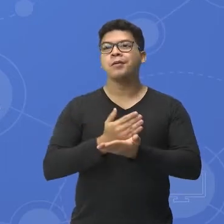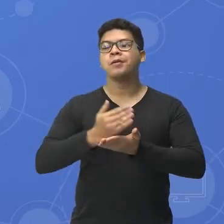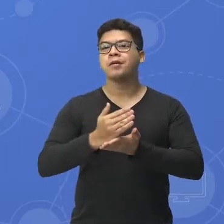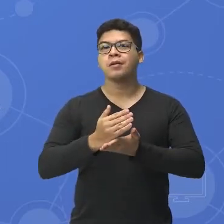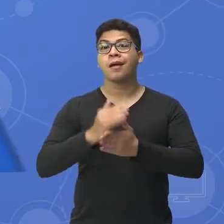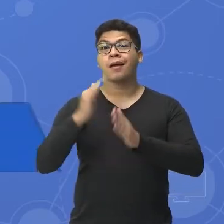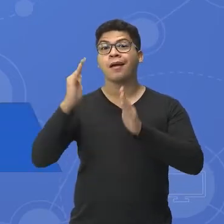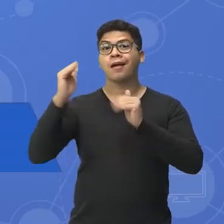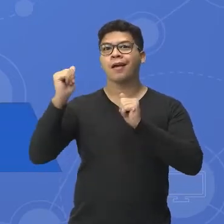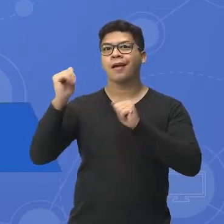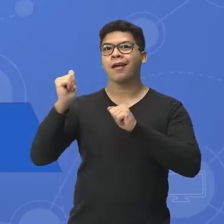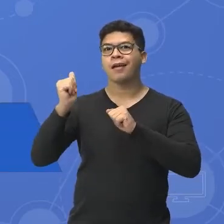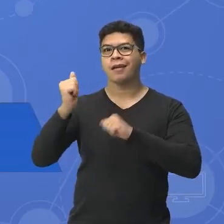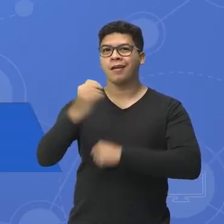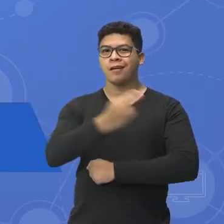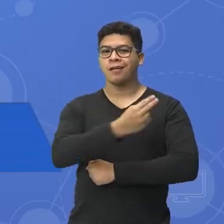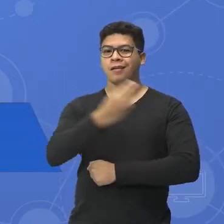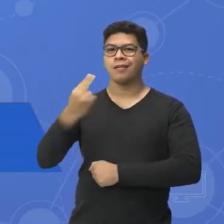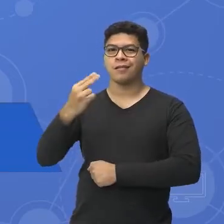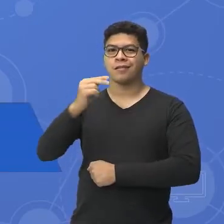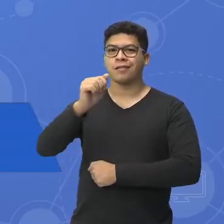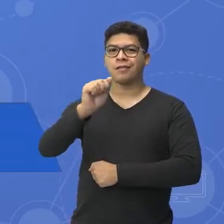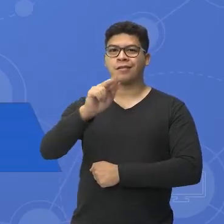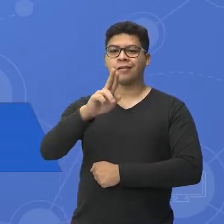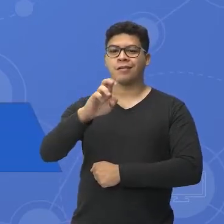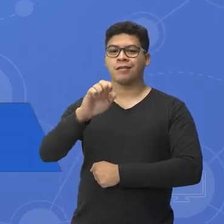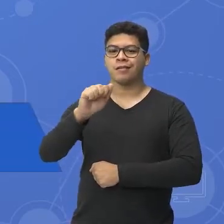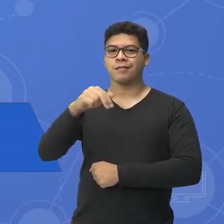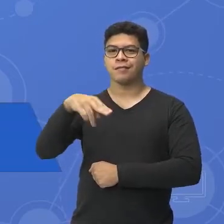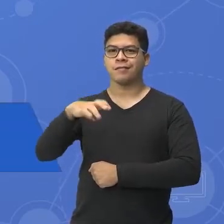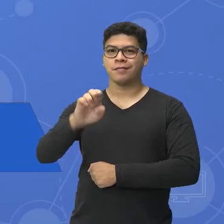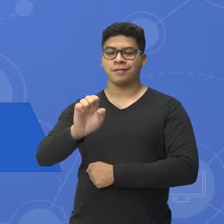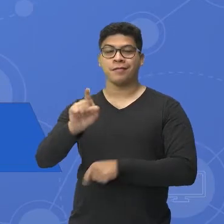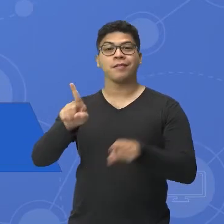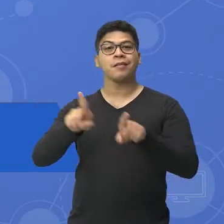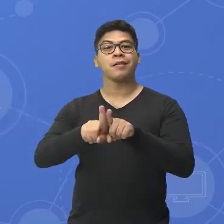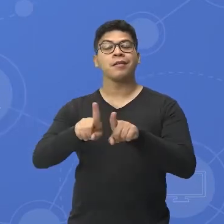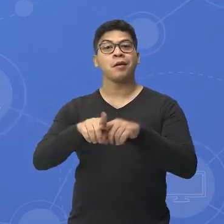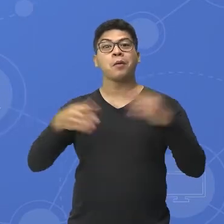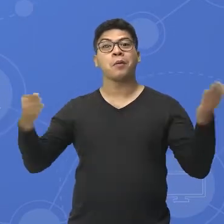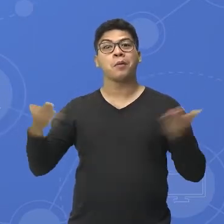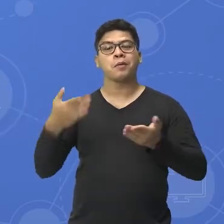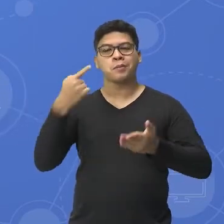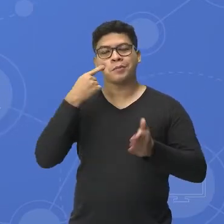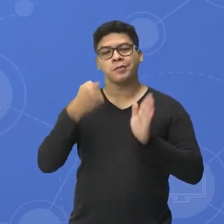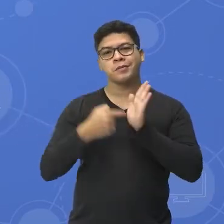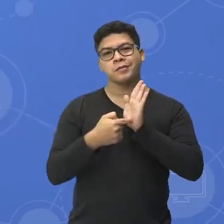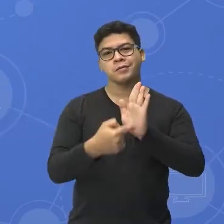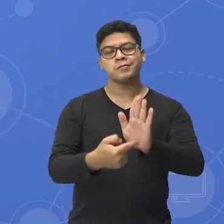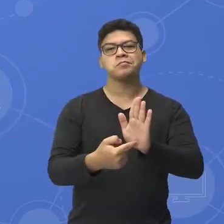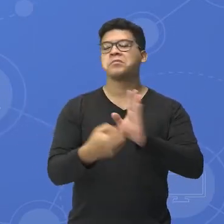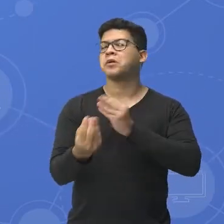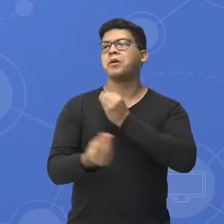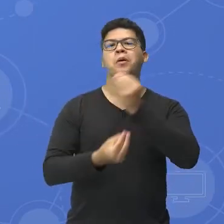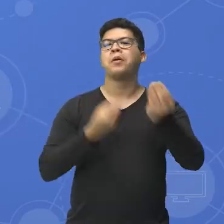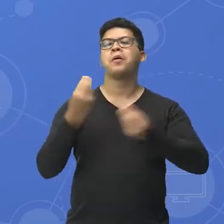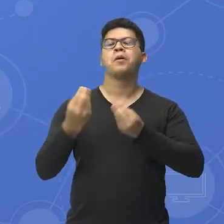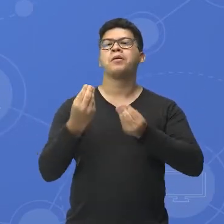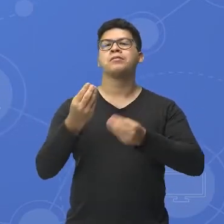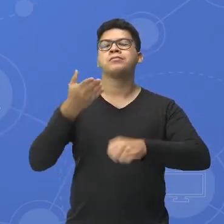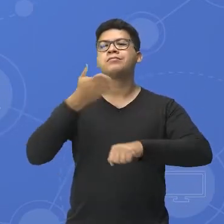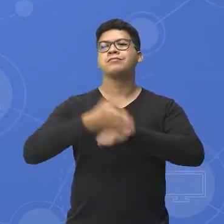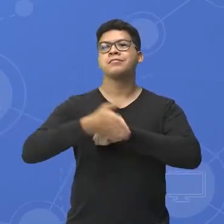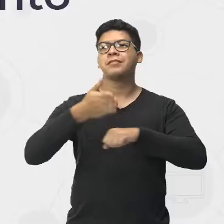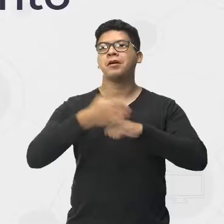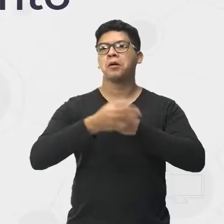de espanhol. Eu sou a professora Ariane Canavati e estarei com vocês hoje. Vamos então ver qual o conteúdo que